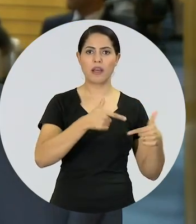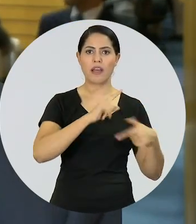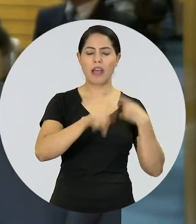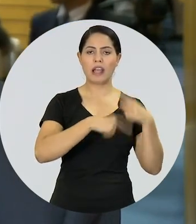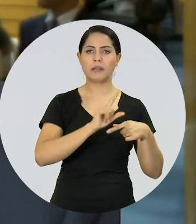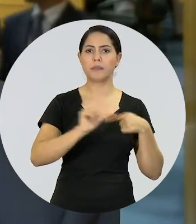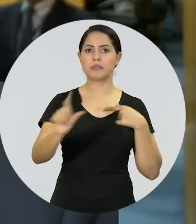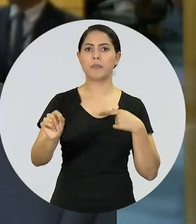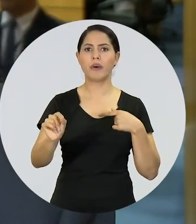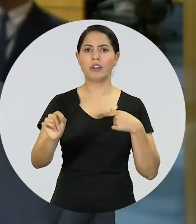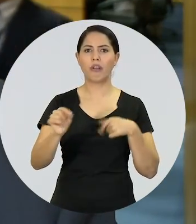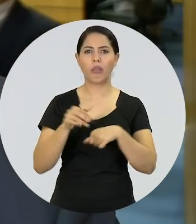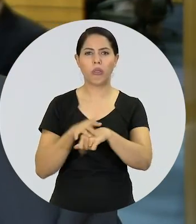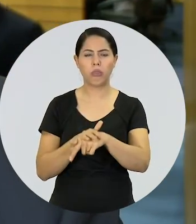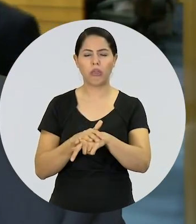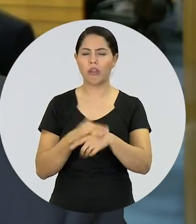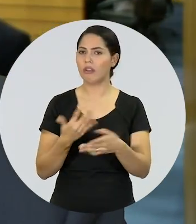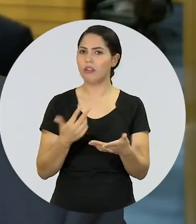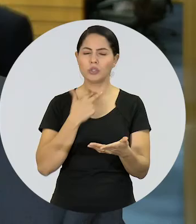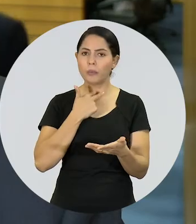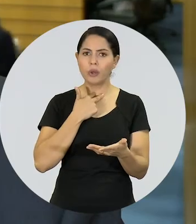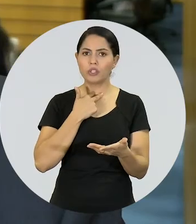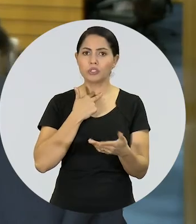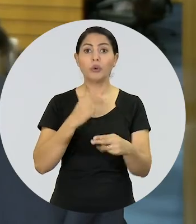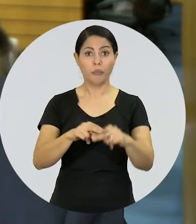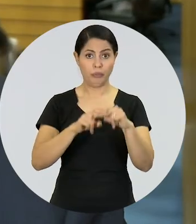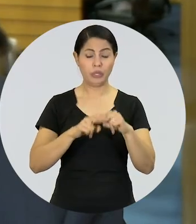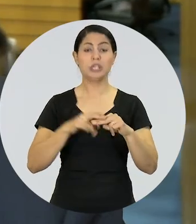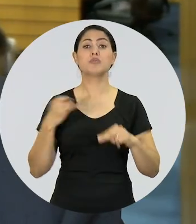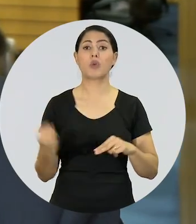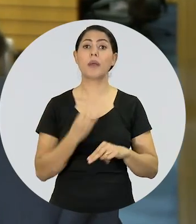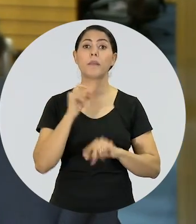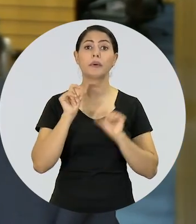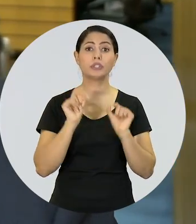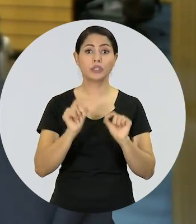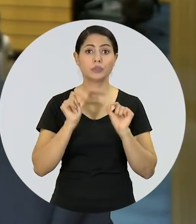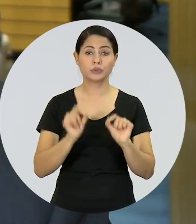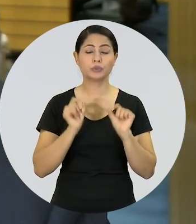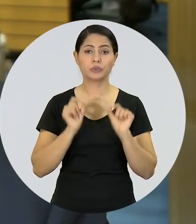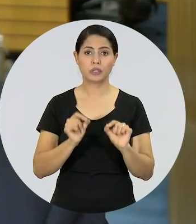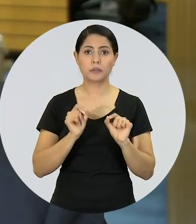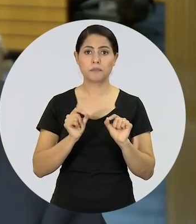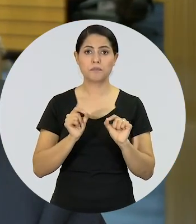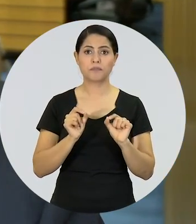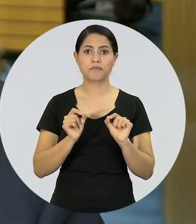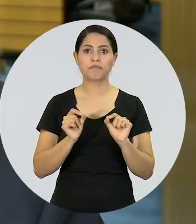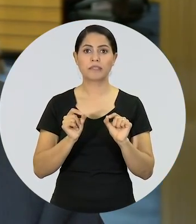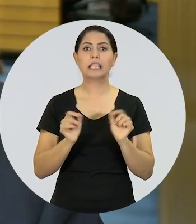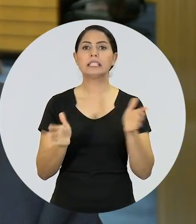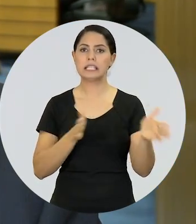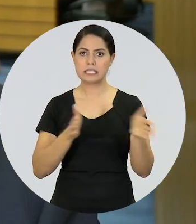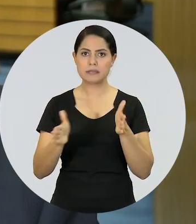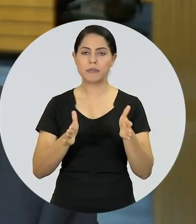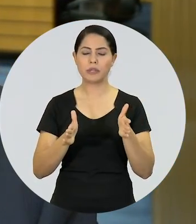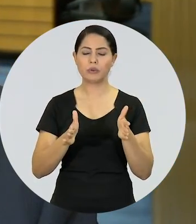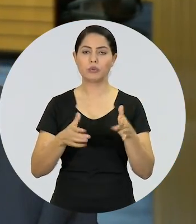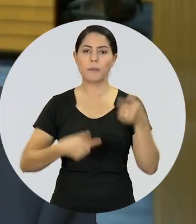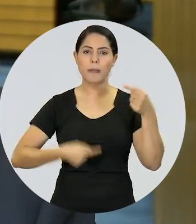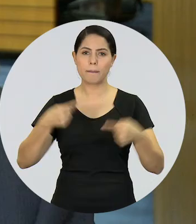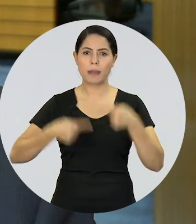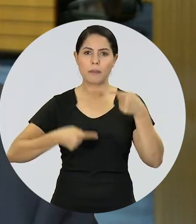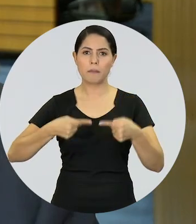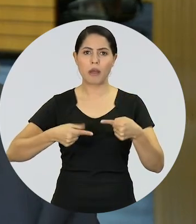e sair doente da empresa. Então, por isso, é muito próprio, nesse momento, está se discutindo o